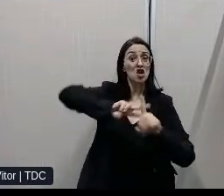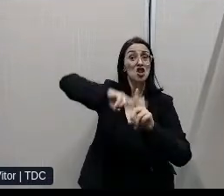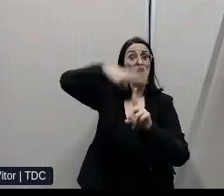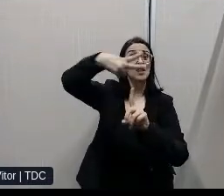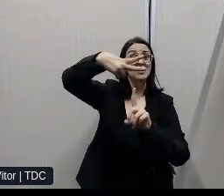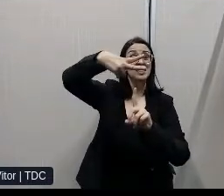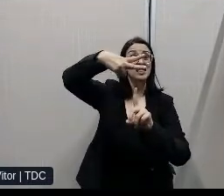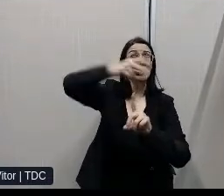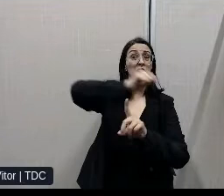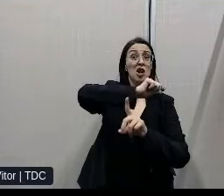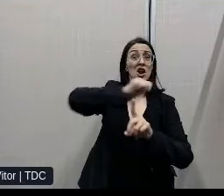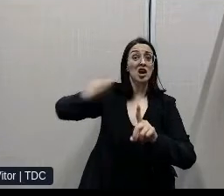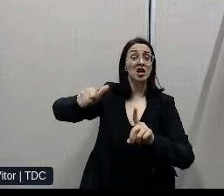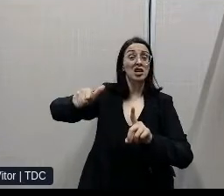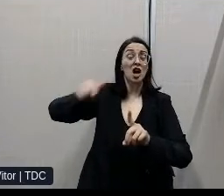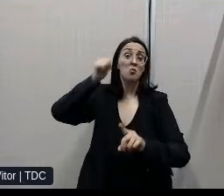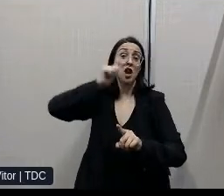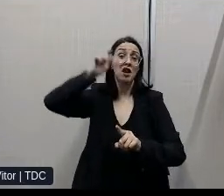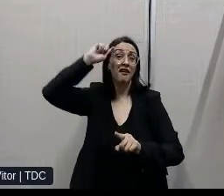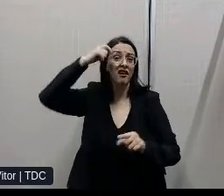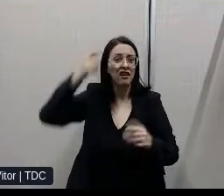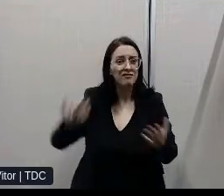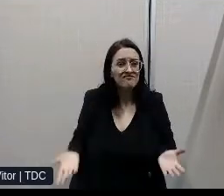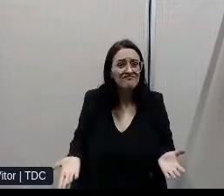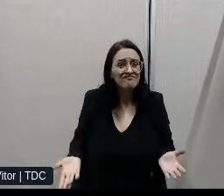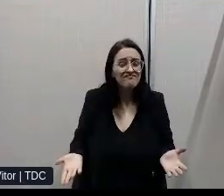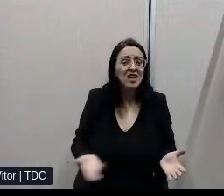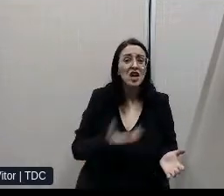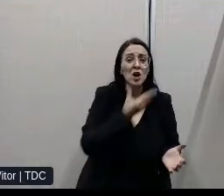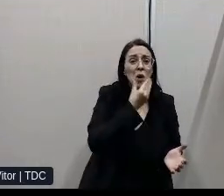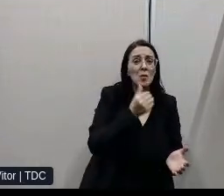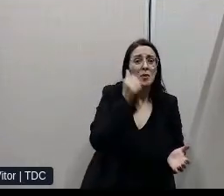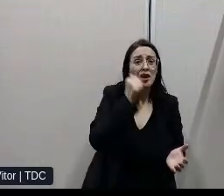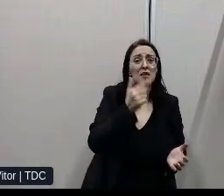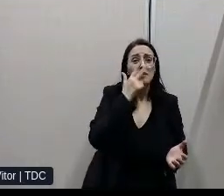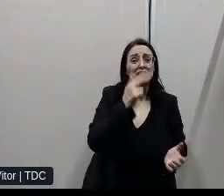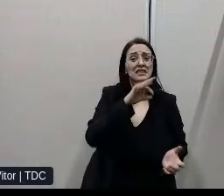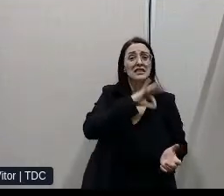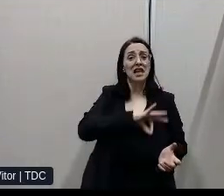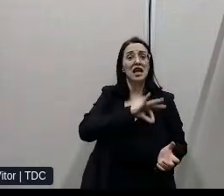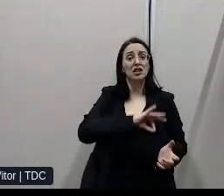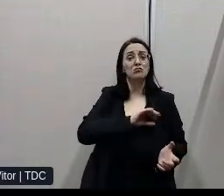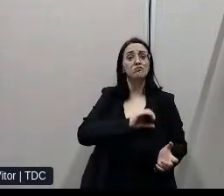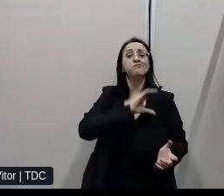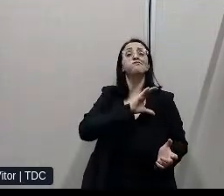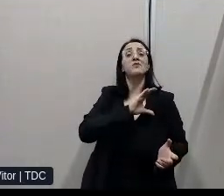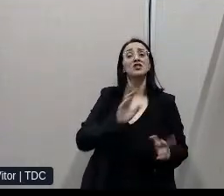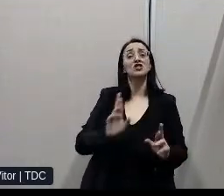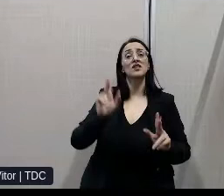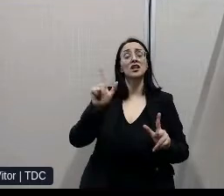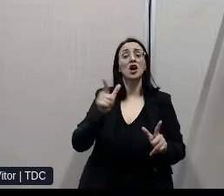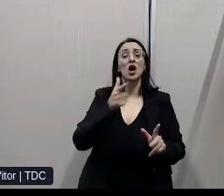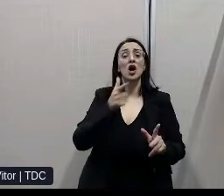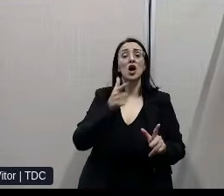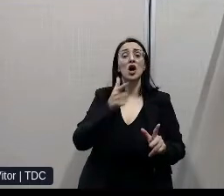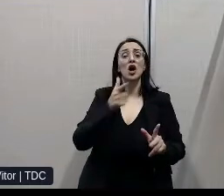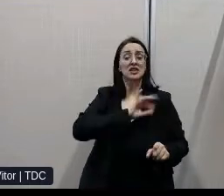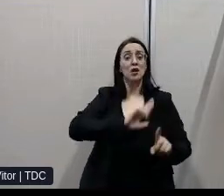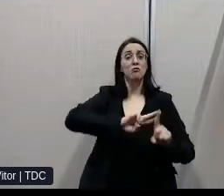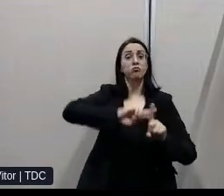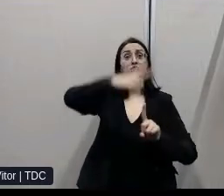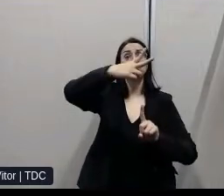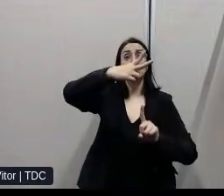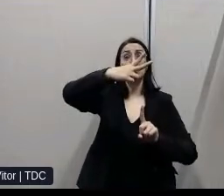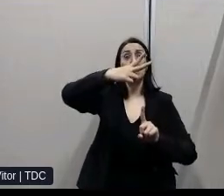vezes maior do que das mulheres negras. Então, homens e mulheres já têm um salário que é diferente. Homens já saem ganhando mais do